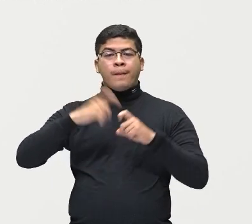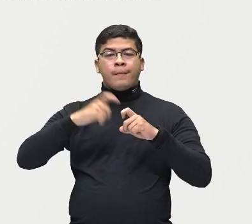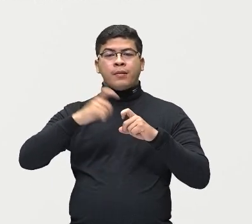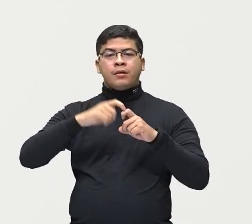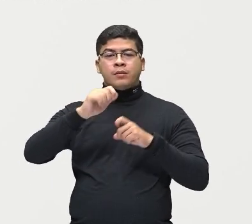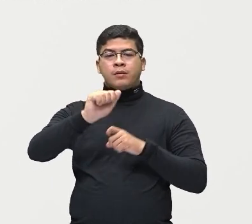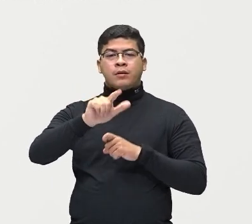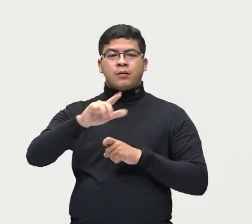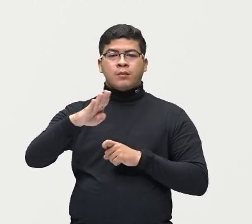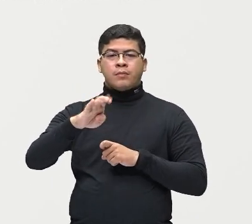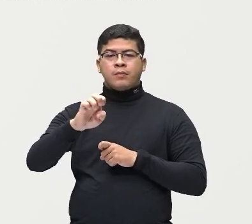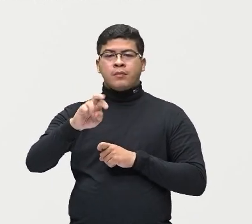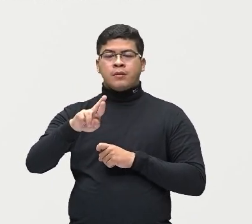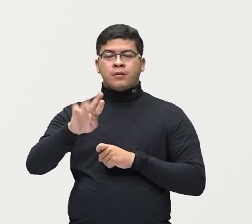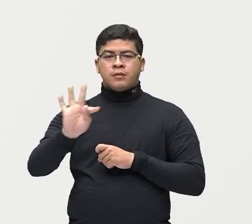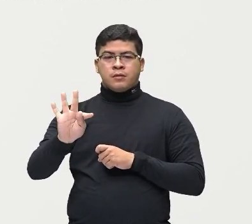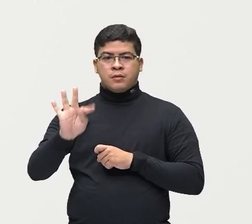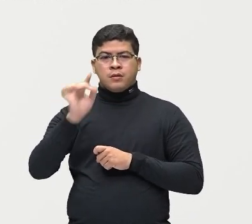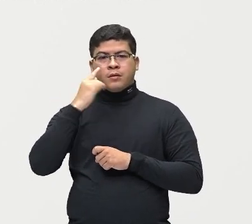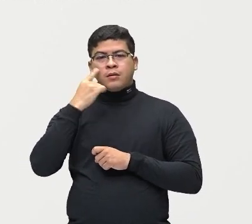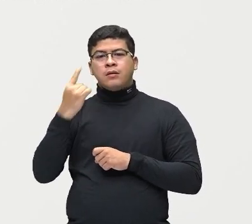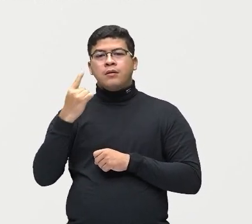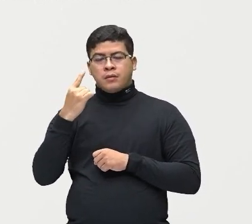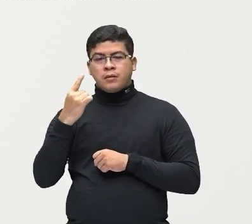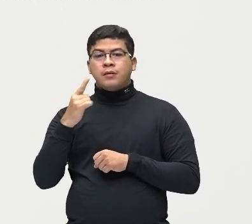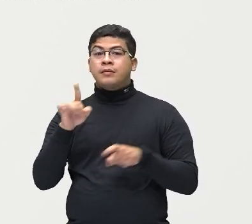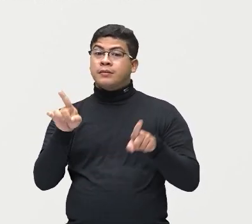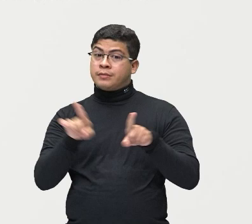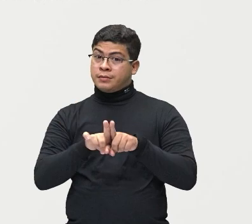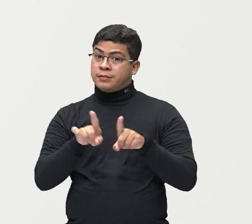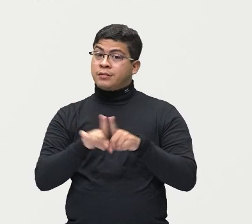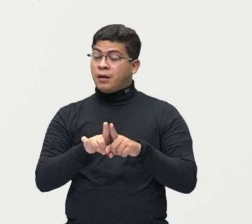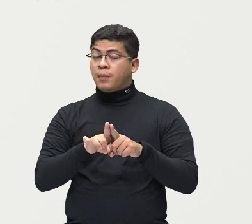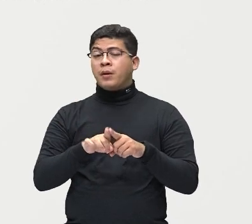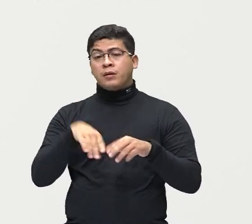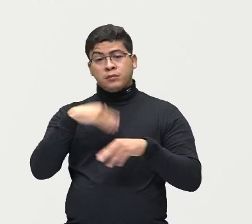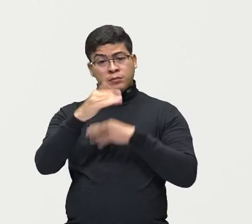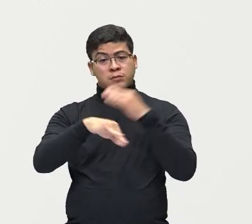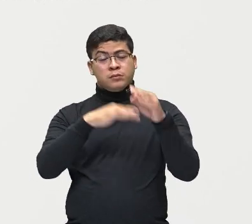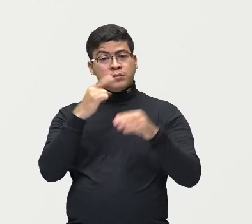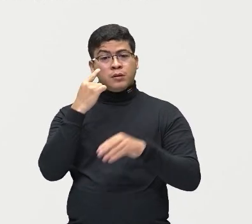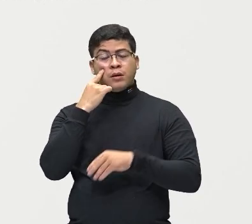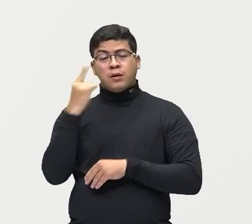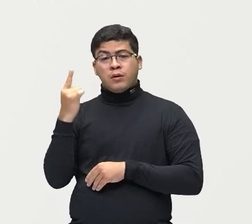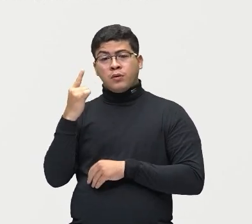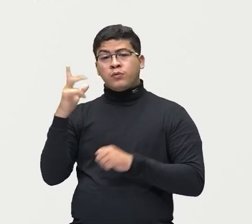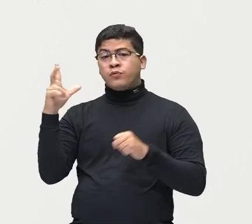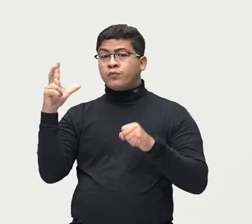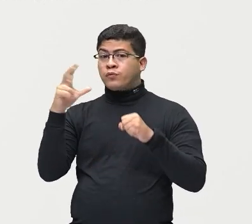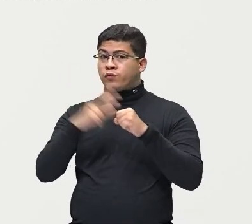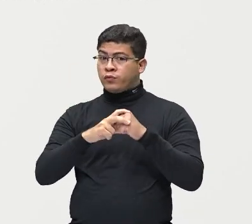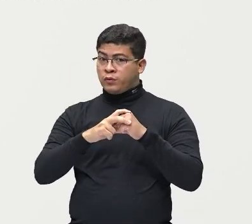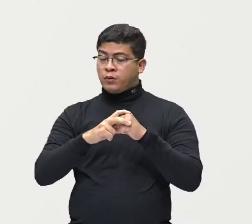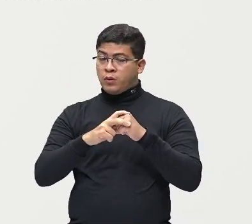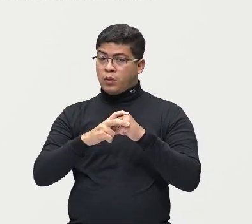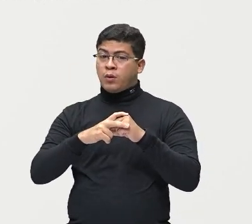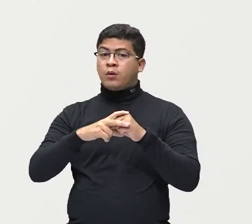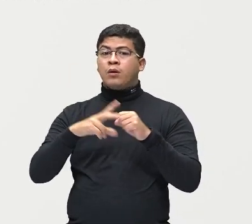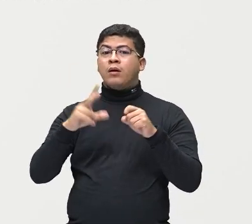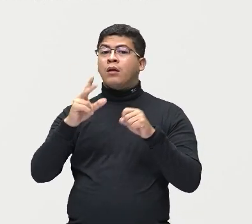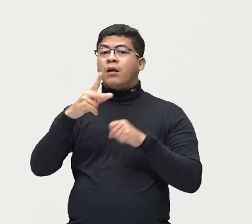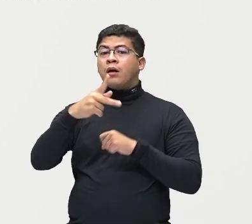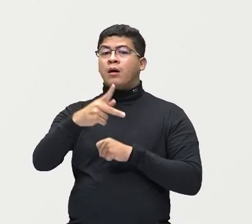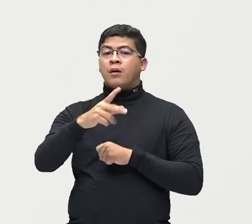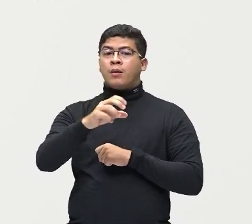para poliomielite com vírus atenuado. Então, a gente observa que com o decorrer do tempo, novas tecnologias